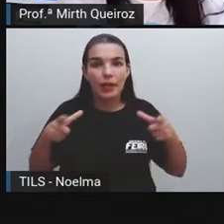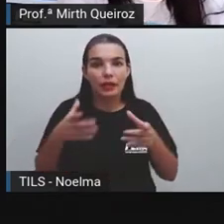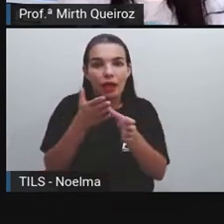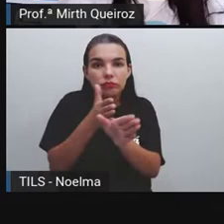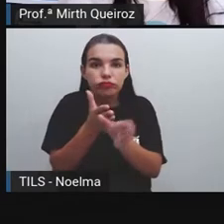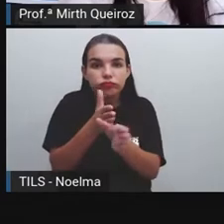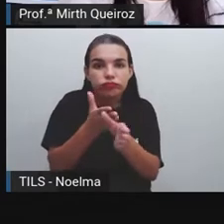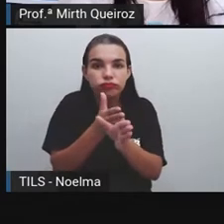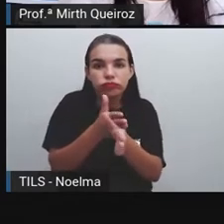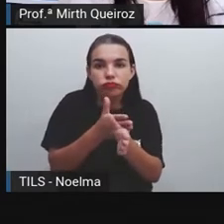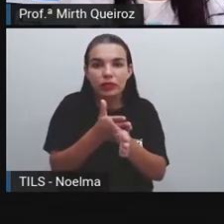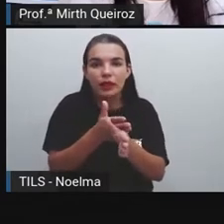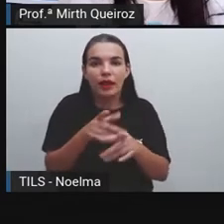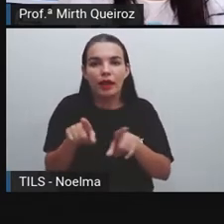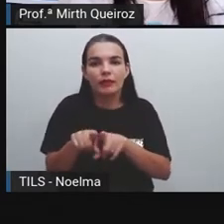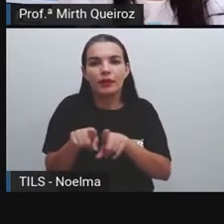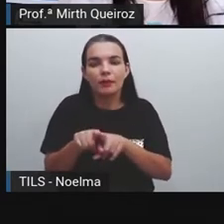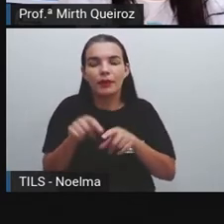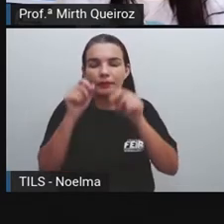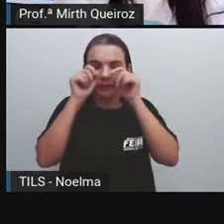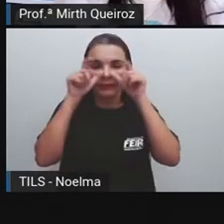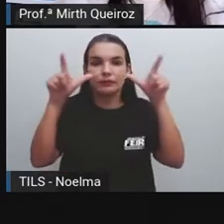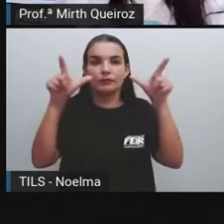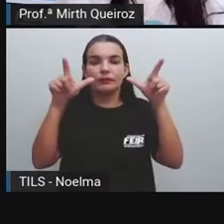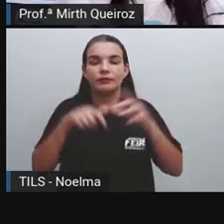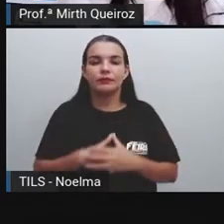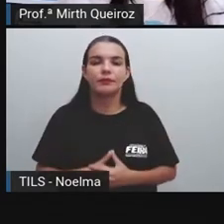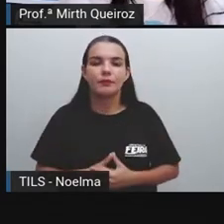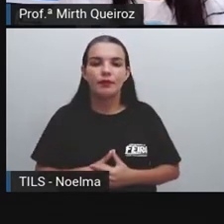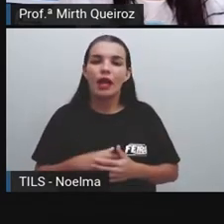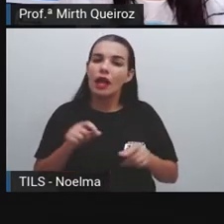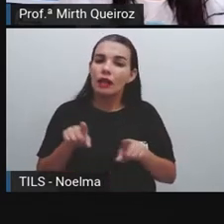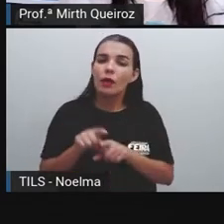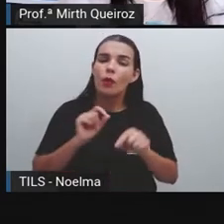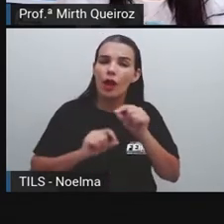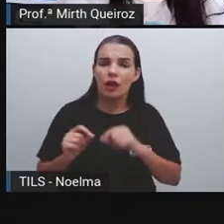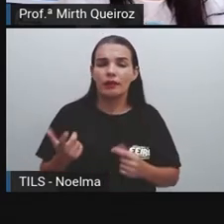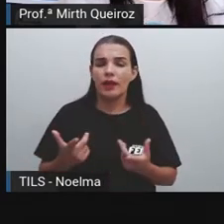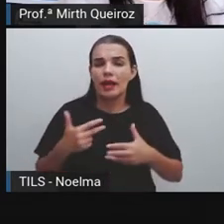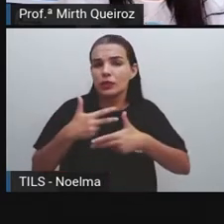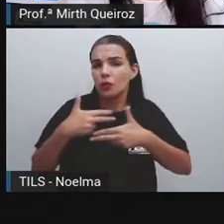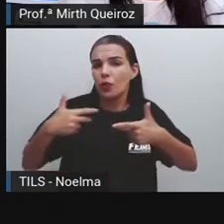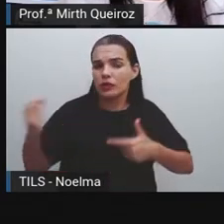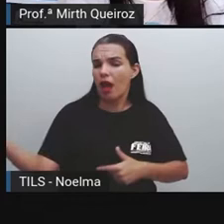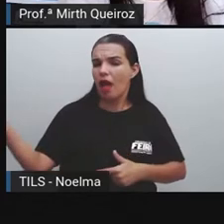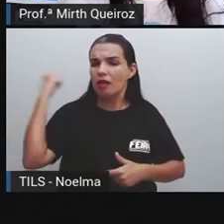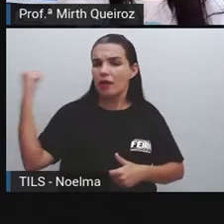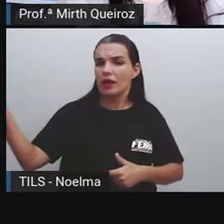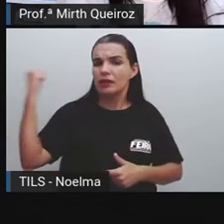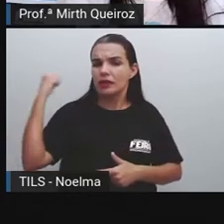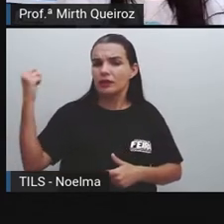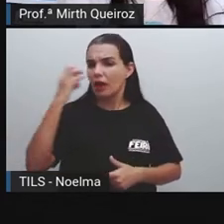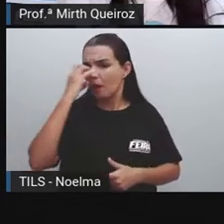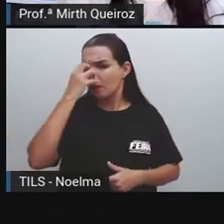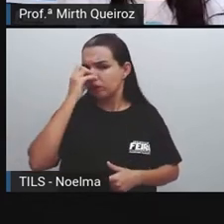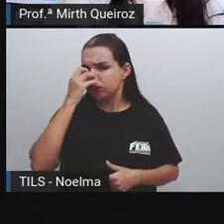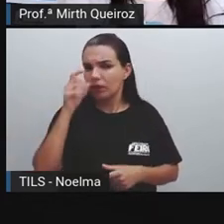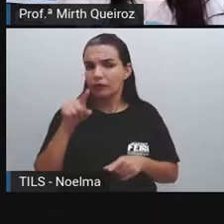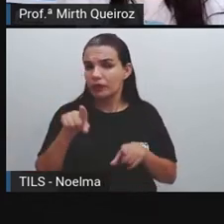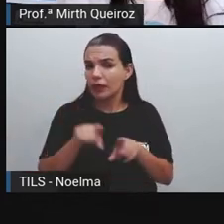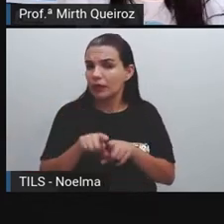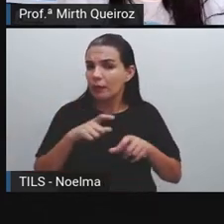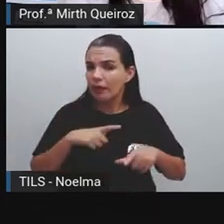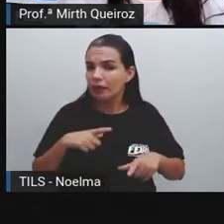reflexo e os sentidos. Com as atividades circenses na educação física, você irá